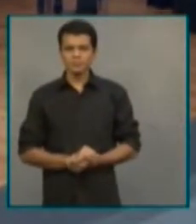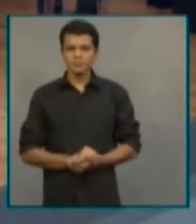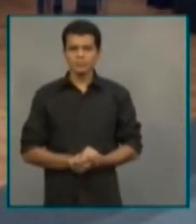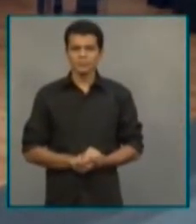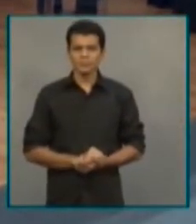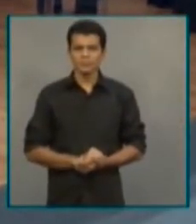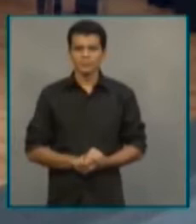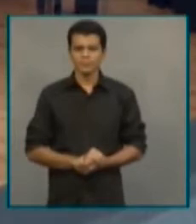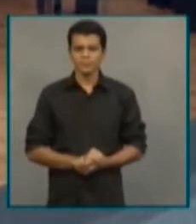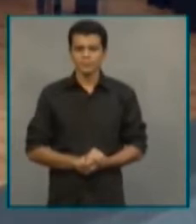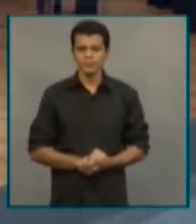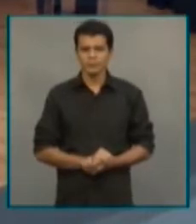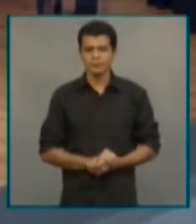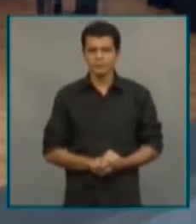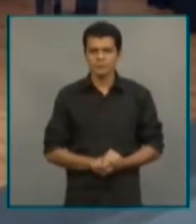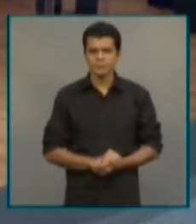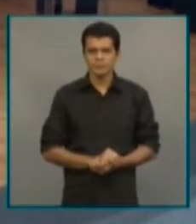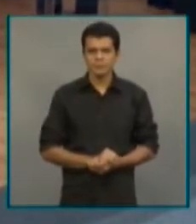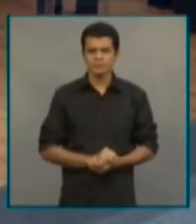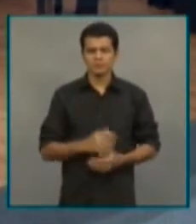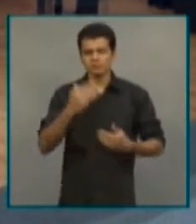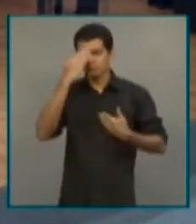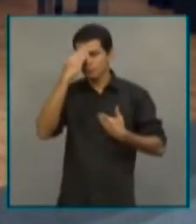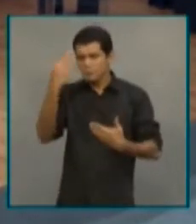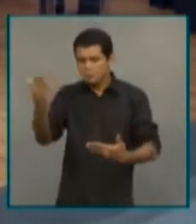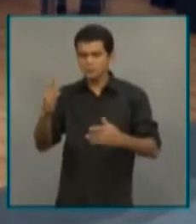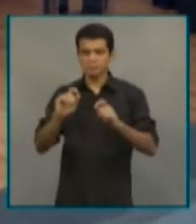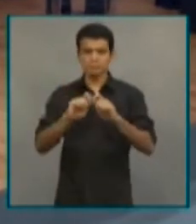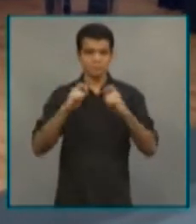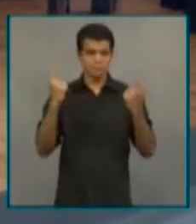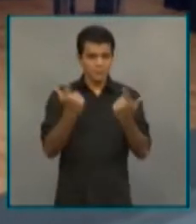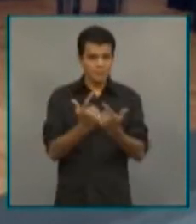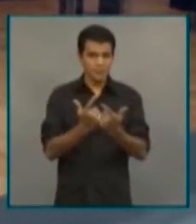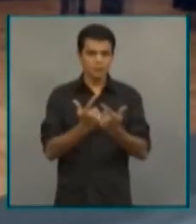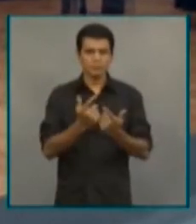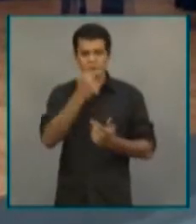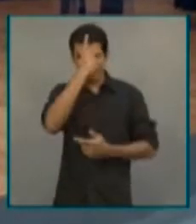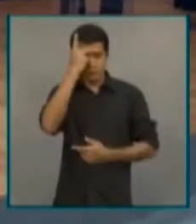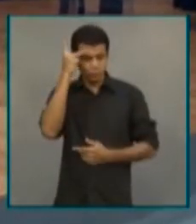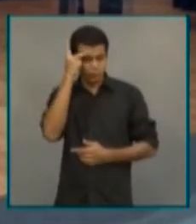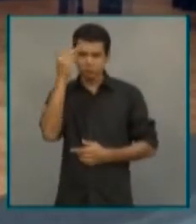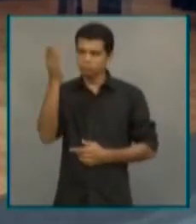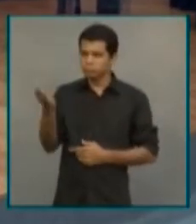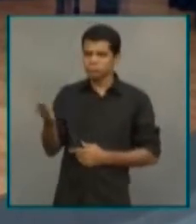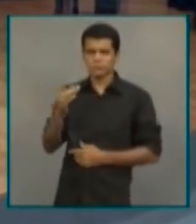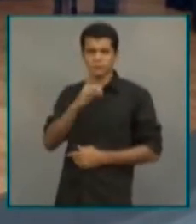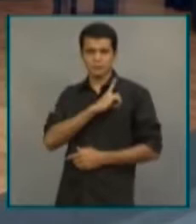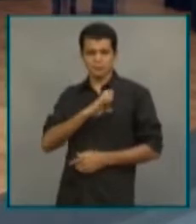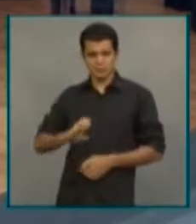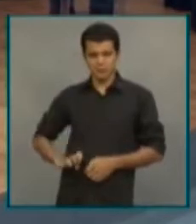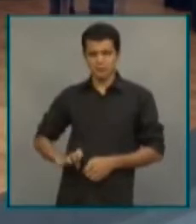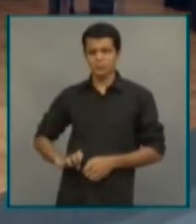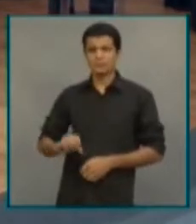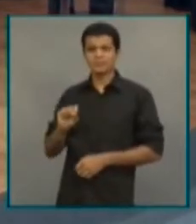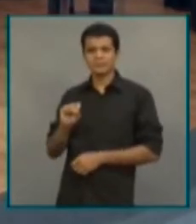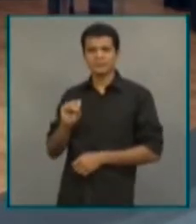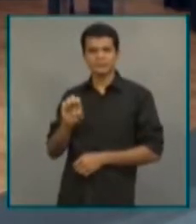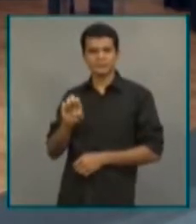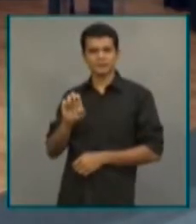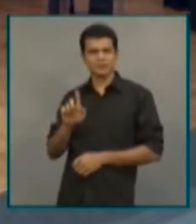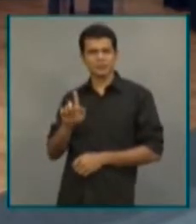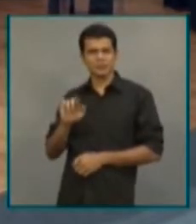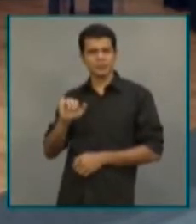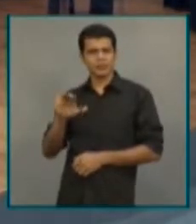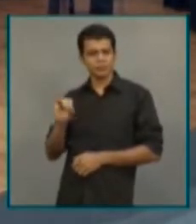Gostaria de agradecer à Assembleia Legislativa, a pessoa do presidente Sérgio Aguiar, do nosso amigo Aldir Mota,